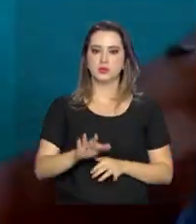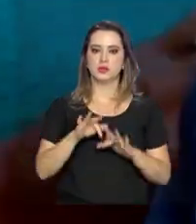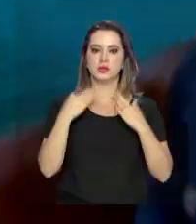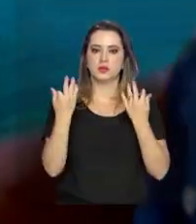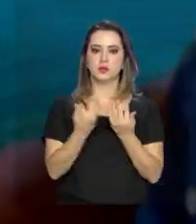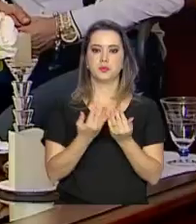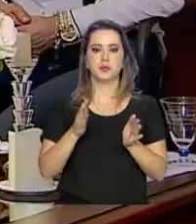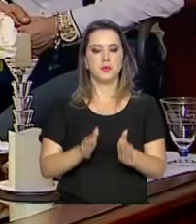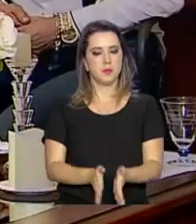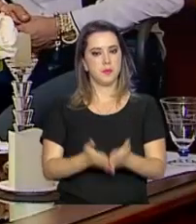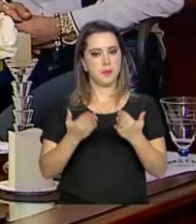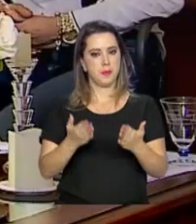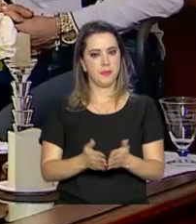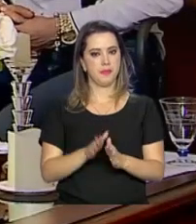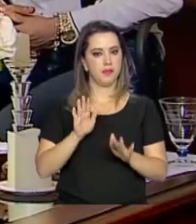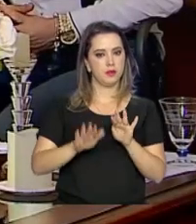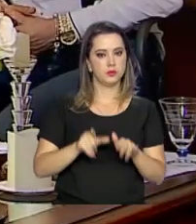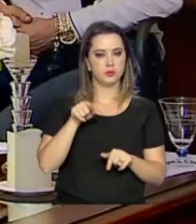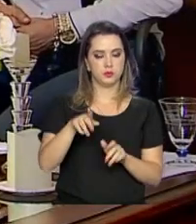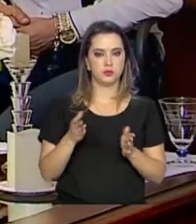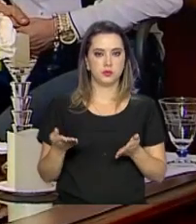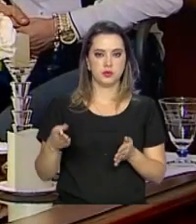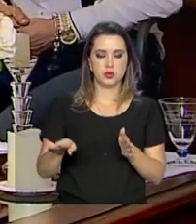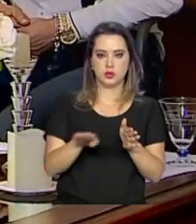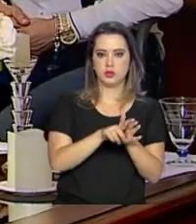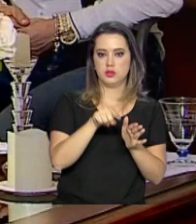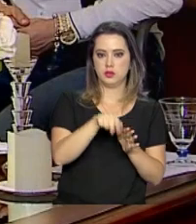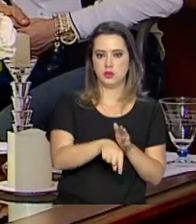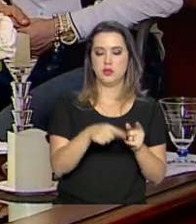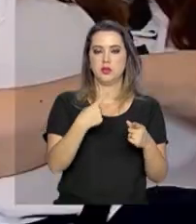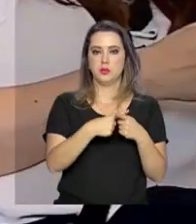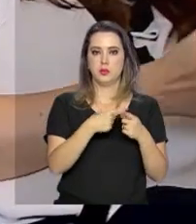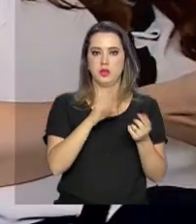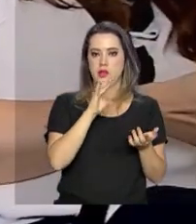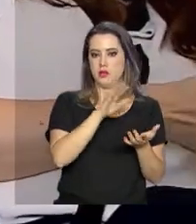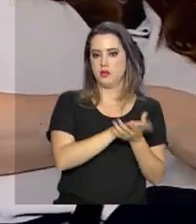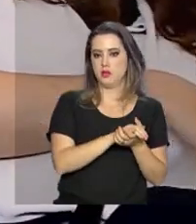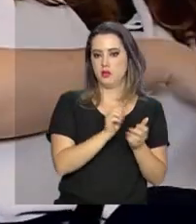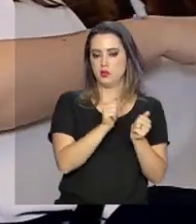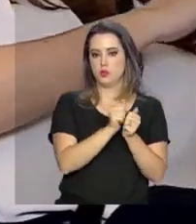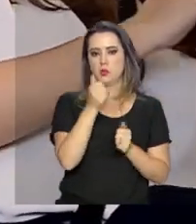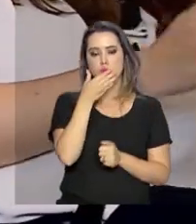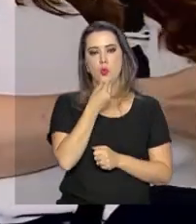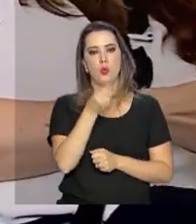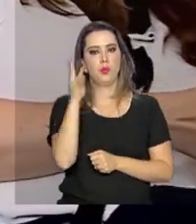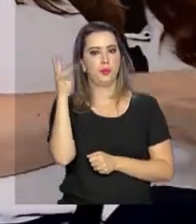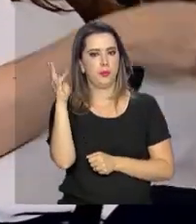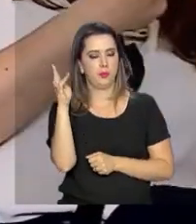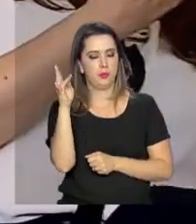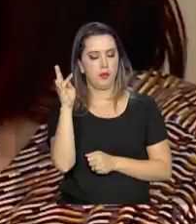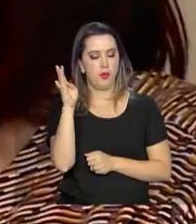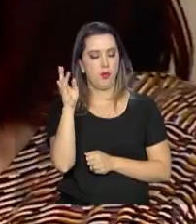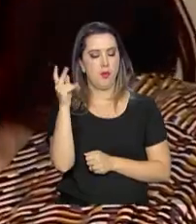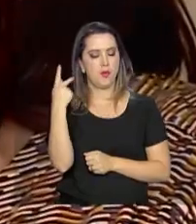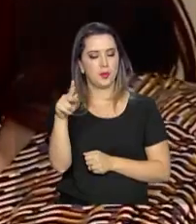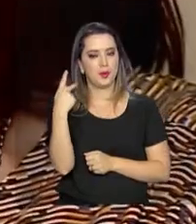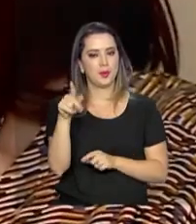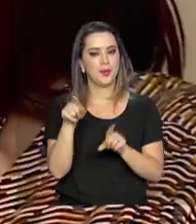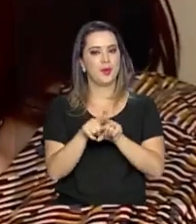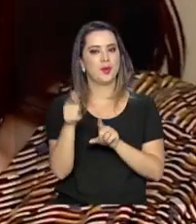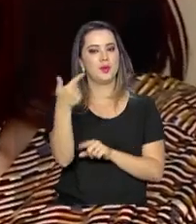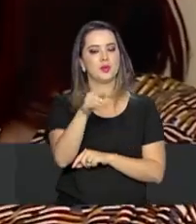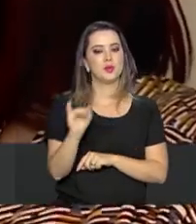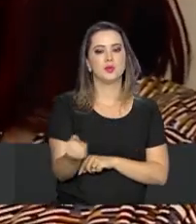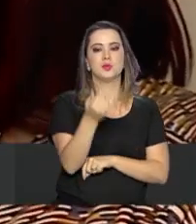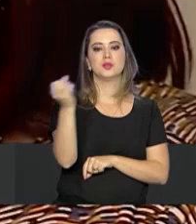famílias pobres. Algumas vieram para cá porque se casaram com paraguaios, outras em busca de novas oportunidades. Nós somos muito